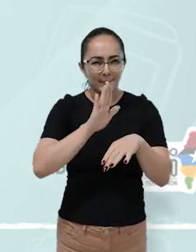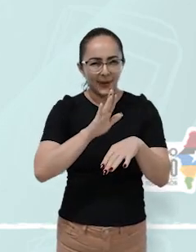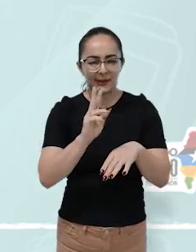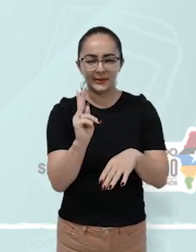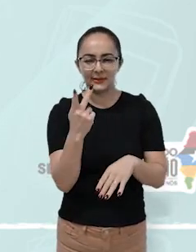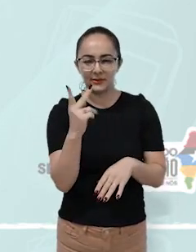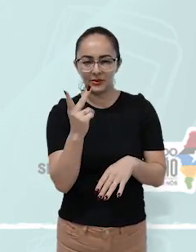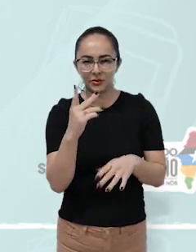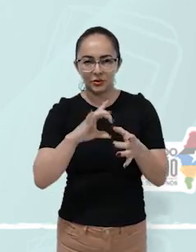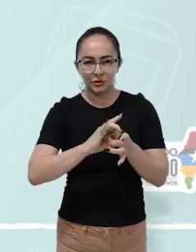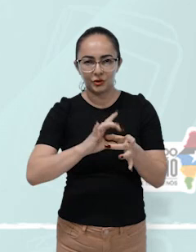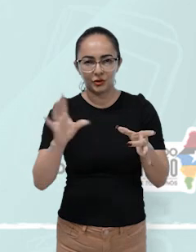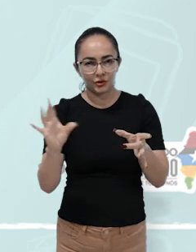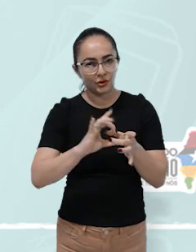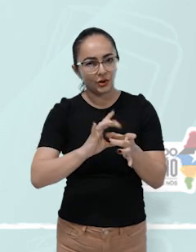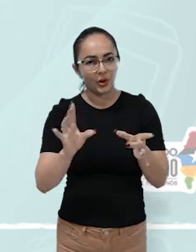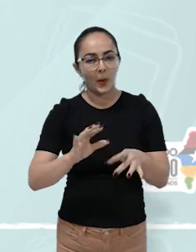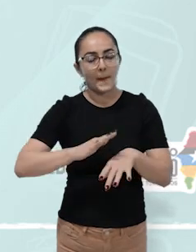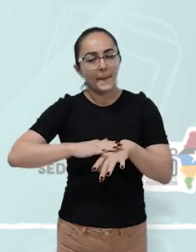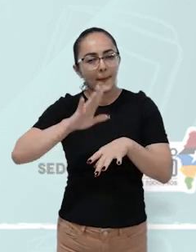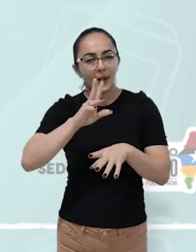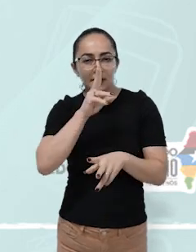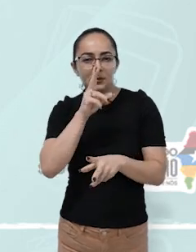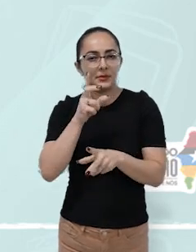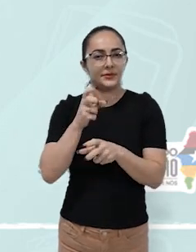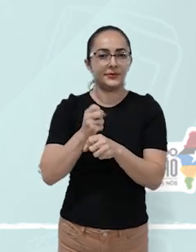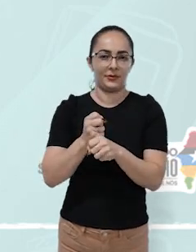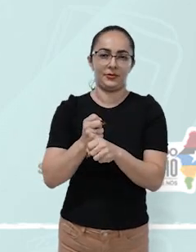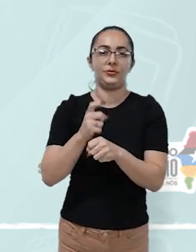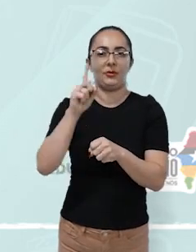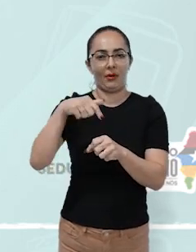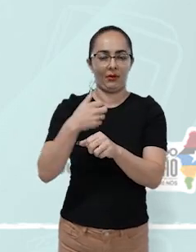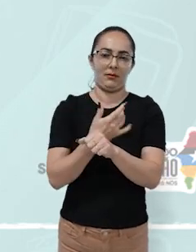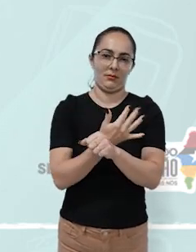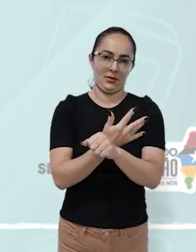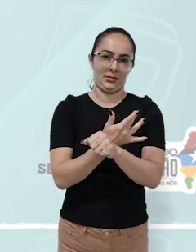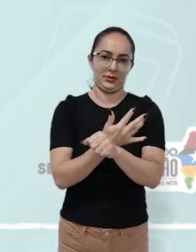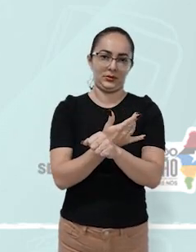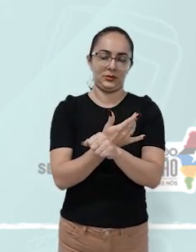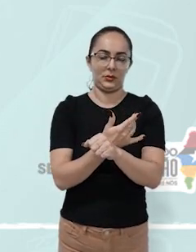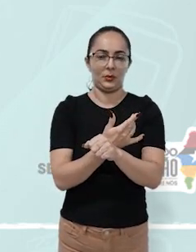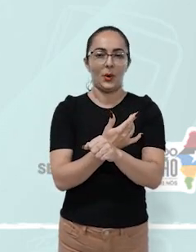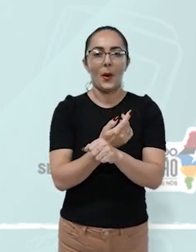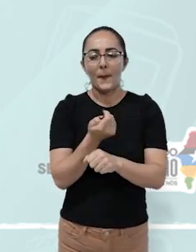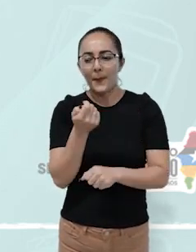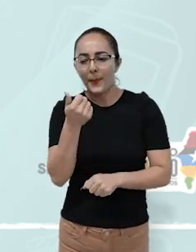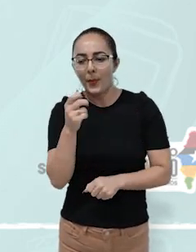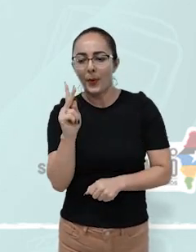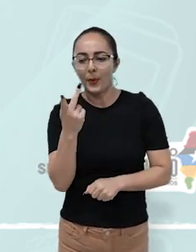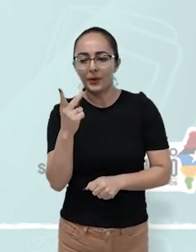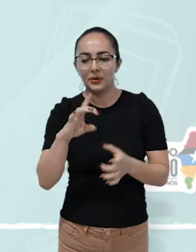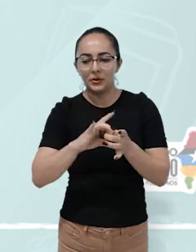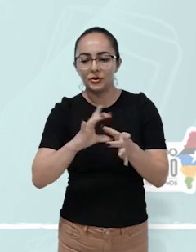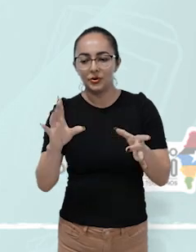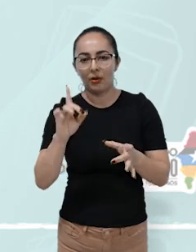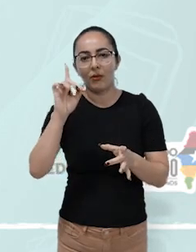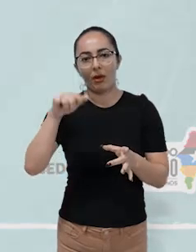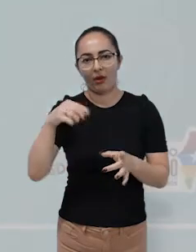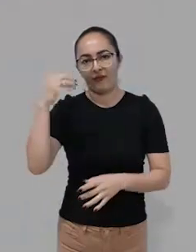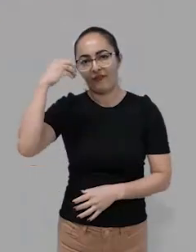for liberado, mais forte será o ácido. Quanto menos hidrogênios, mais fraco ele